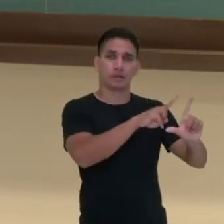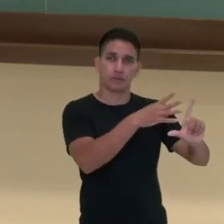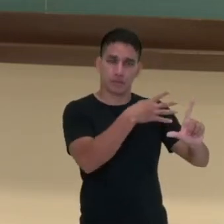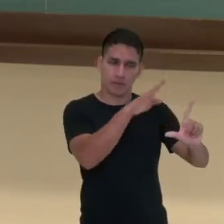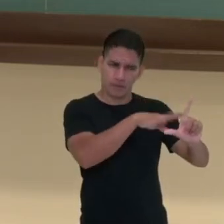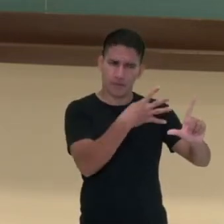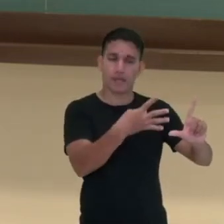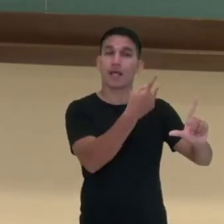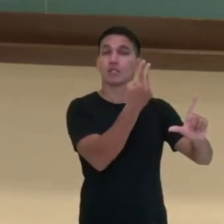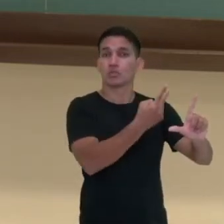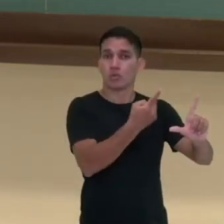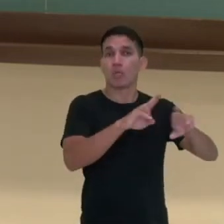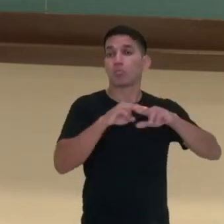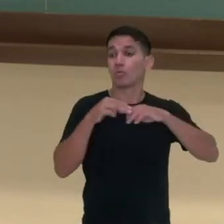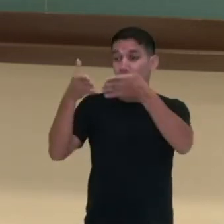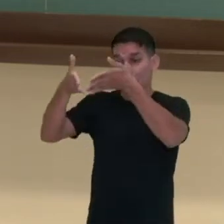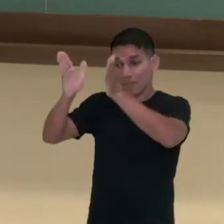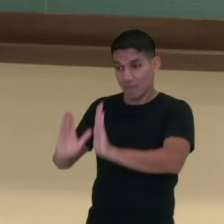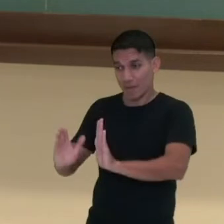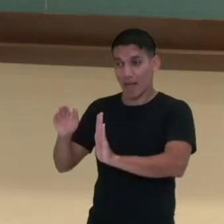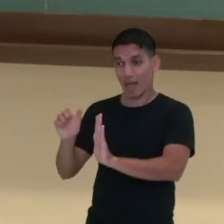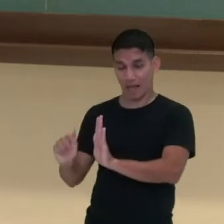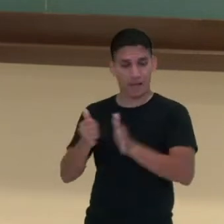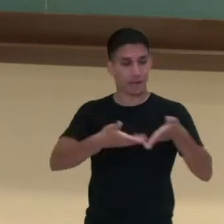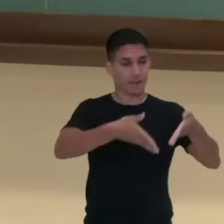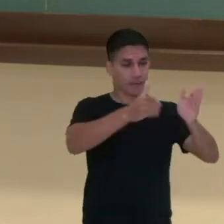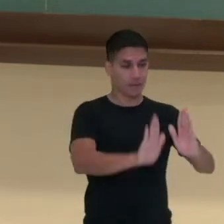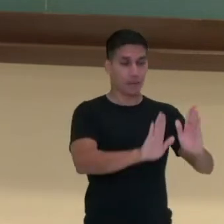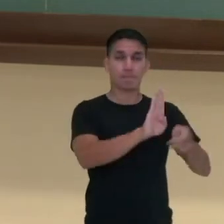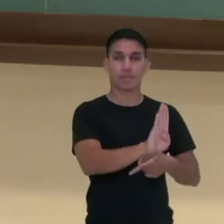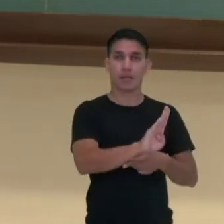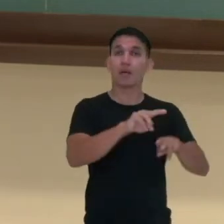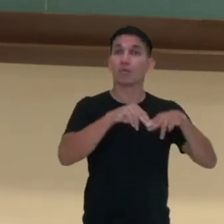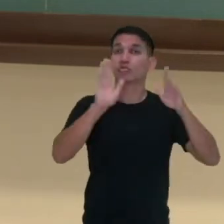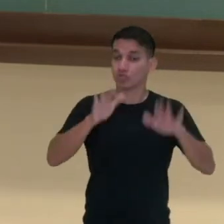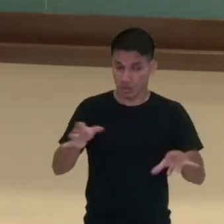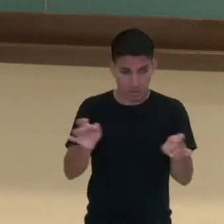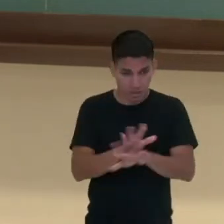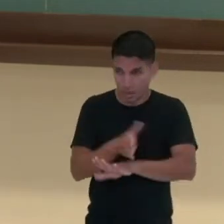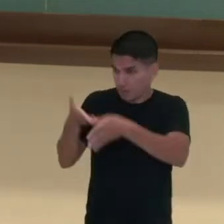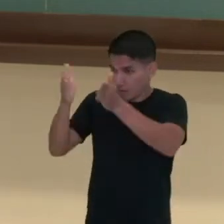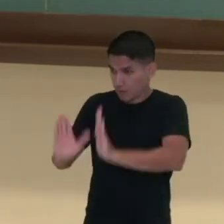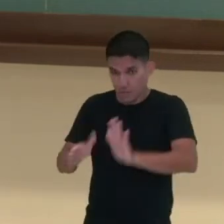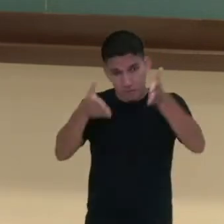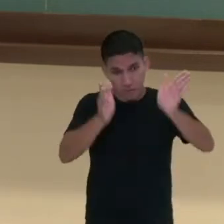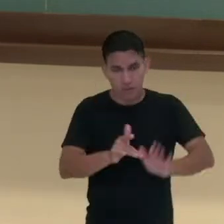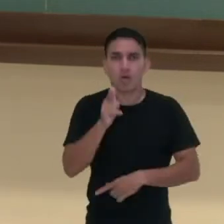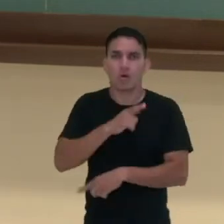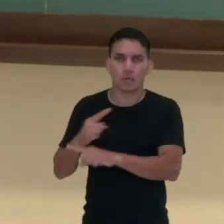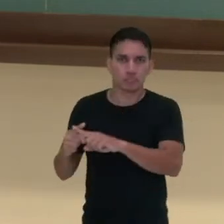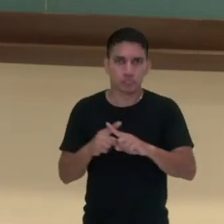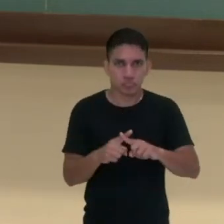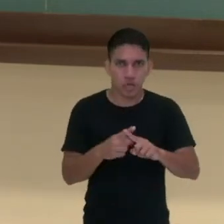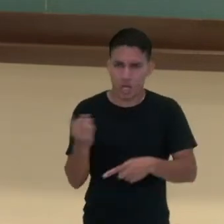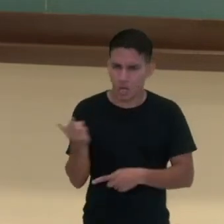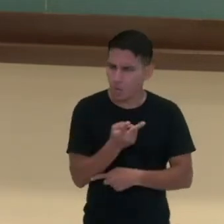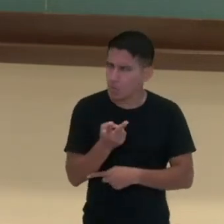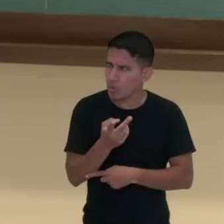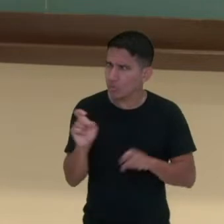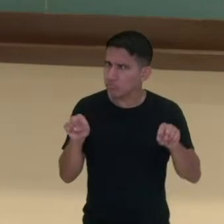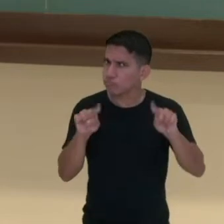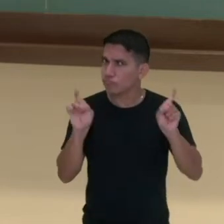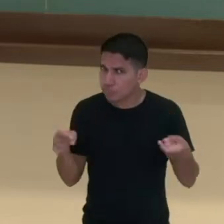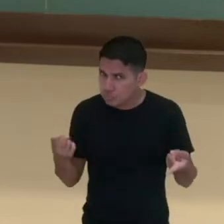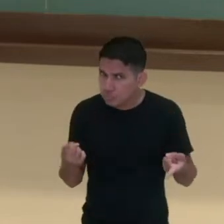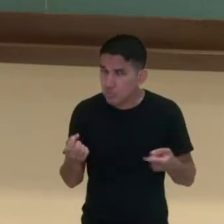B. Agora, a partir do momento que eles estão ali nas matrizes, eu vou ver, posso multiplicar essas duas matrizes? Será que o número